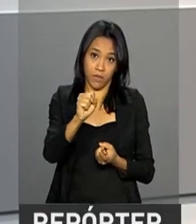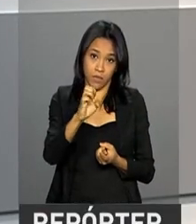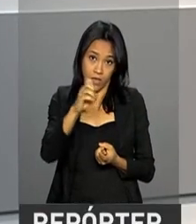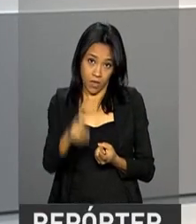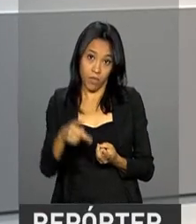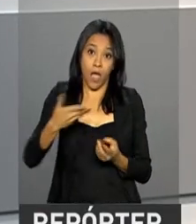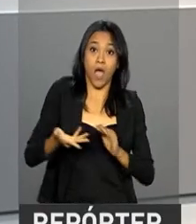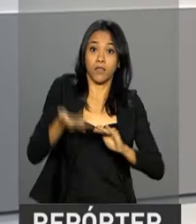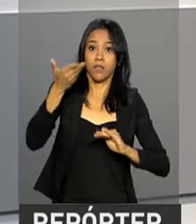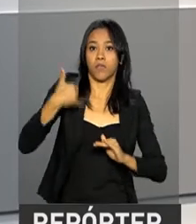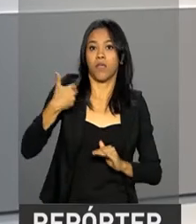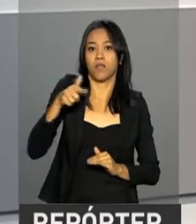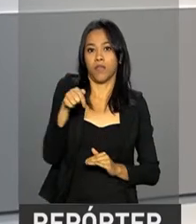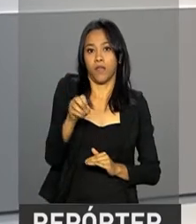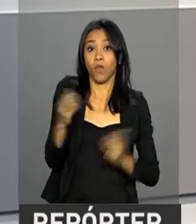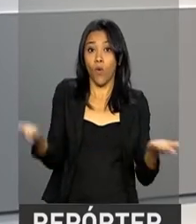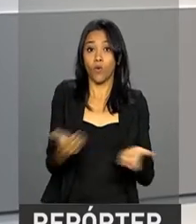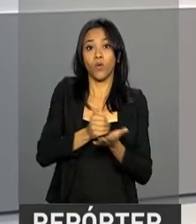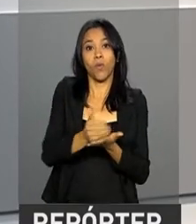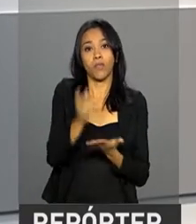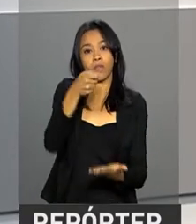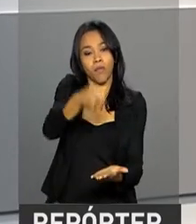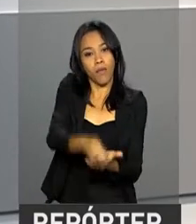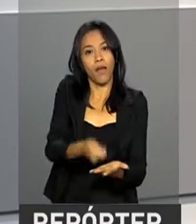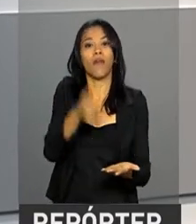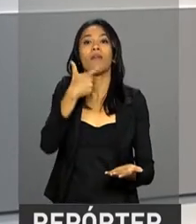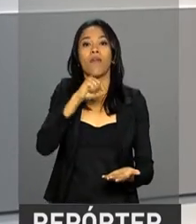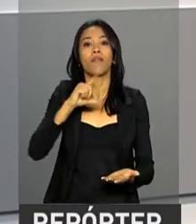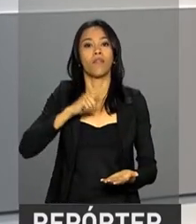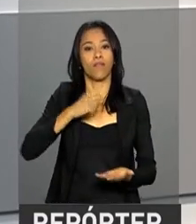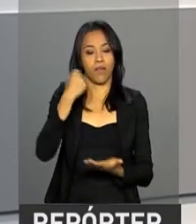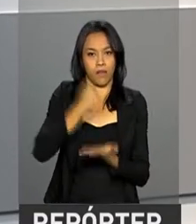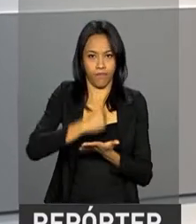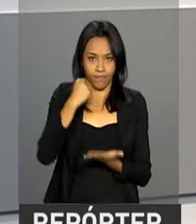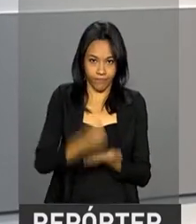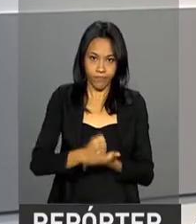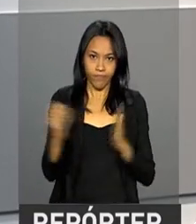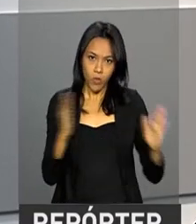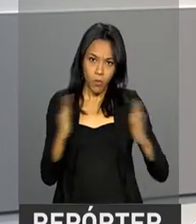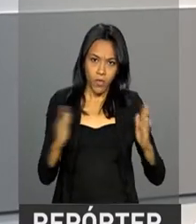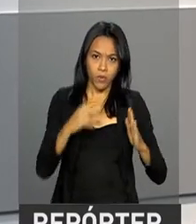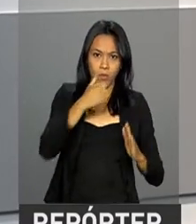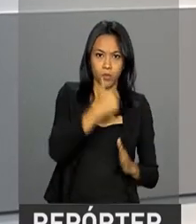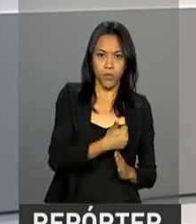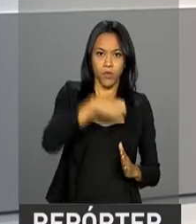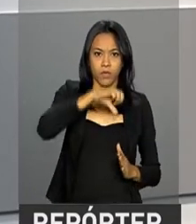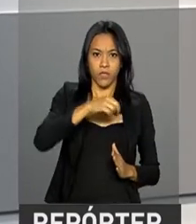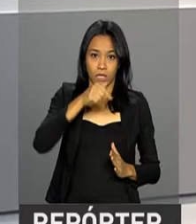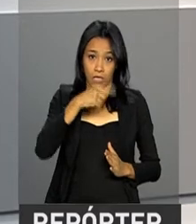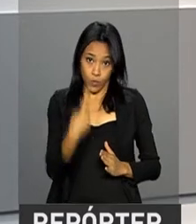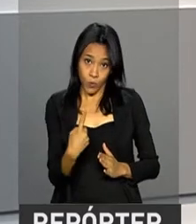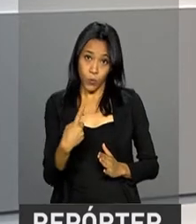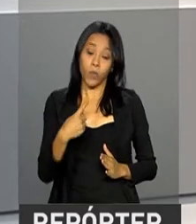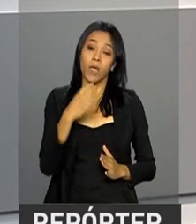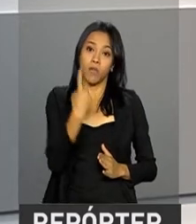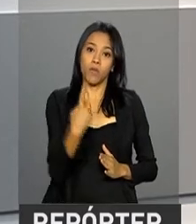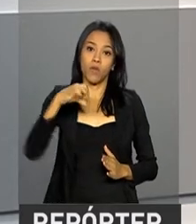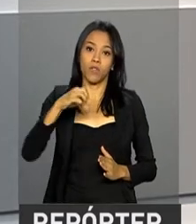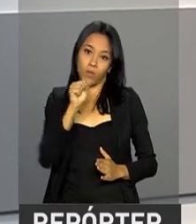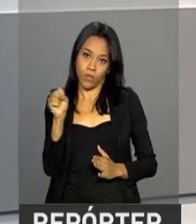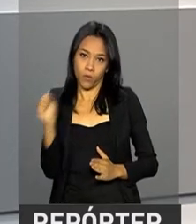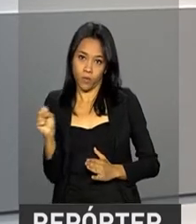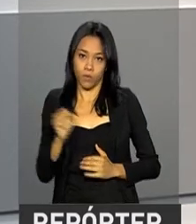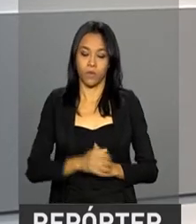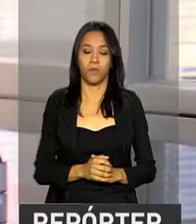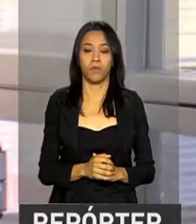anos começam a ser pagos hoje a medida vale para quem teve a carteira assinada entre 1971 e 1988